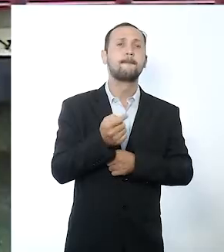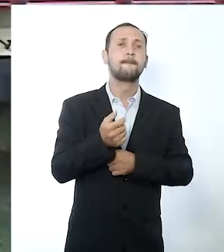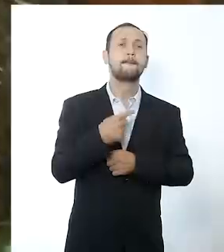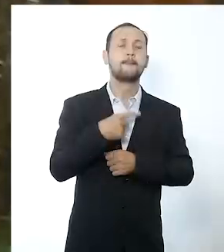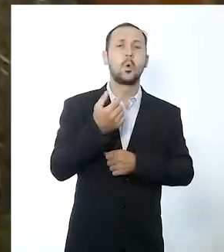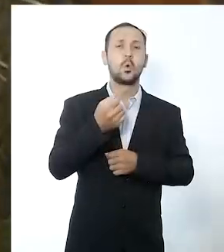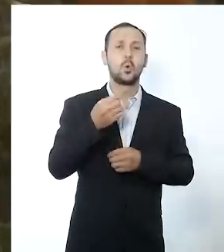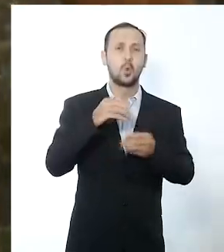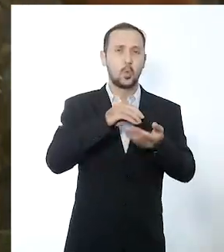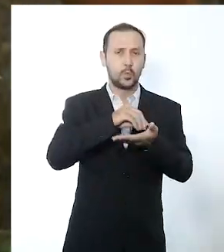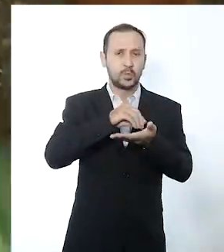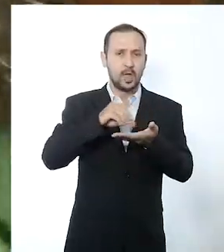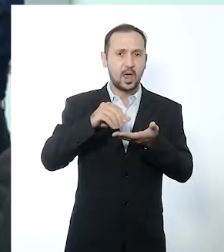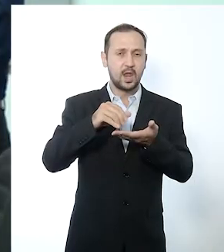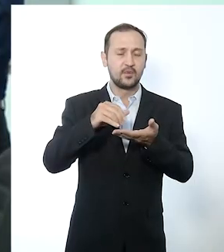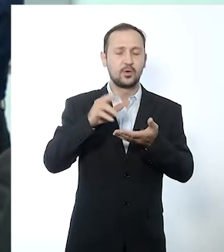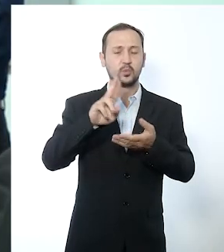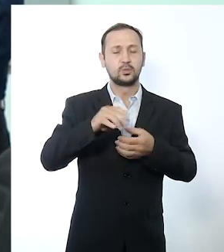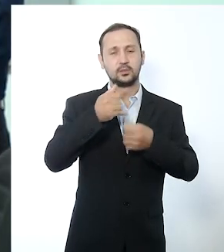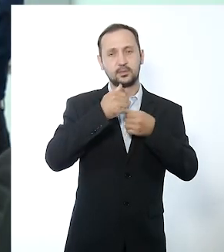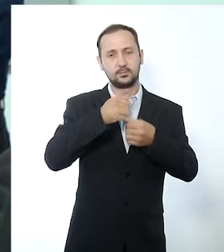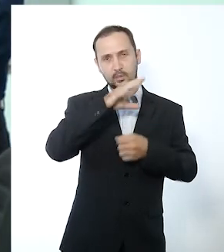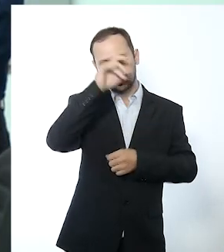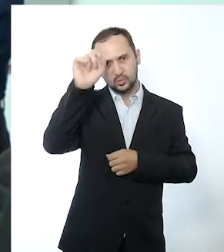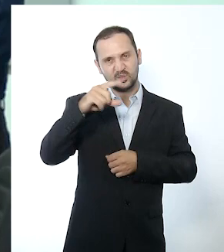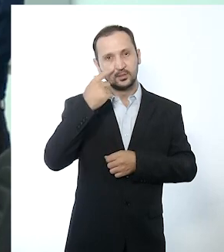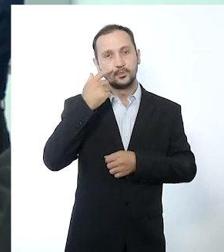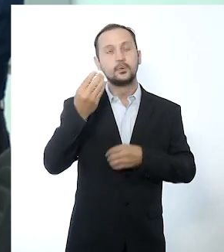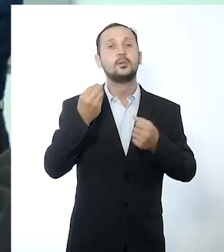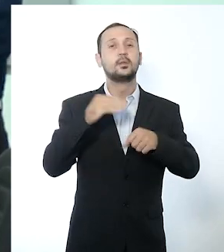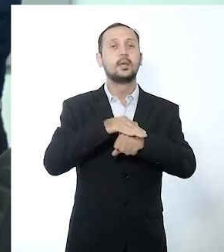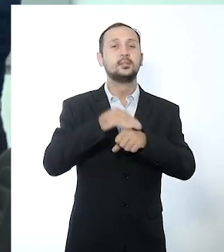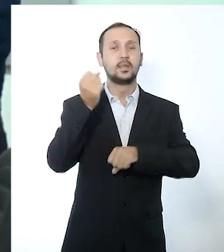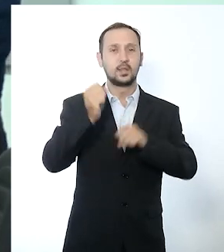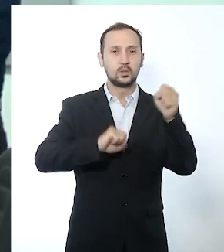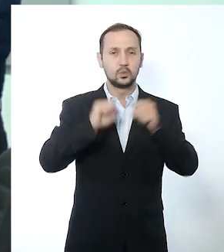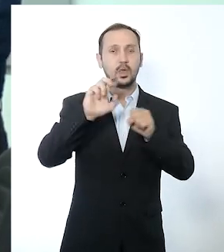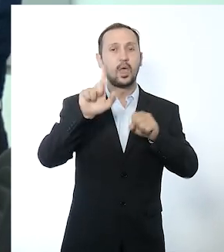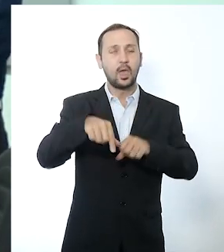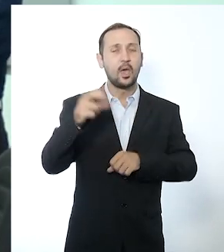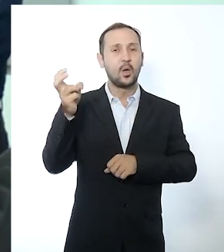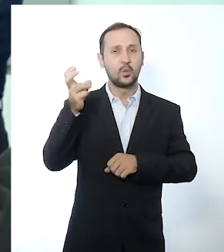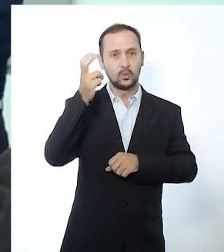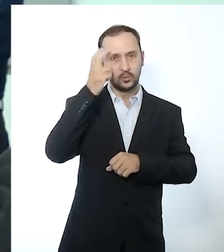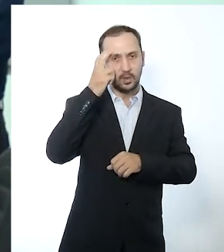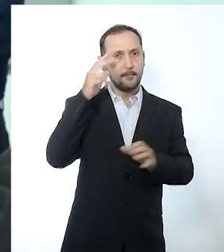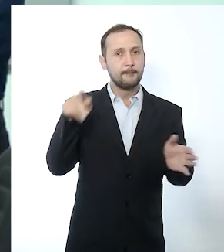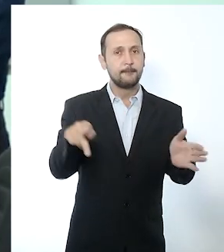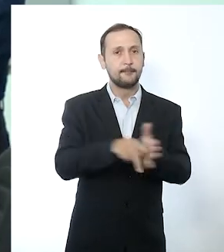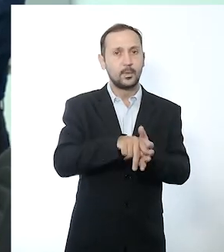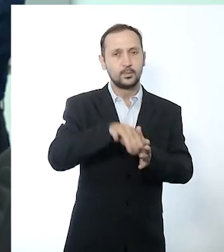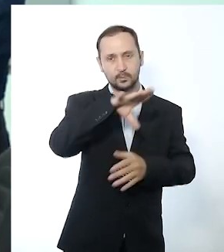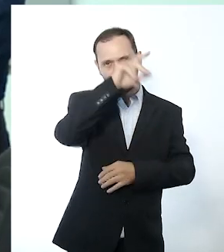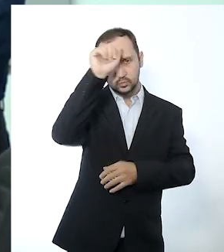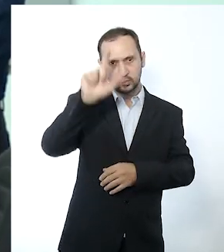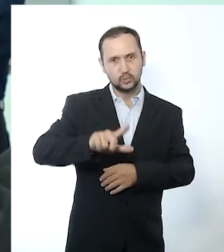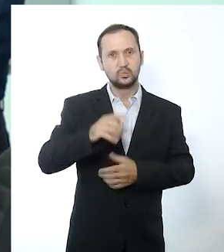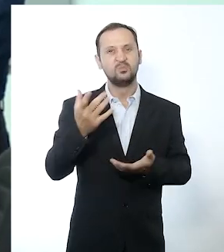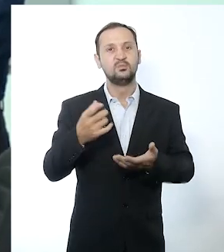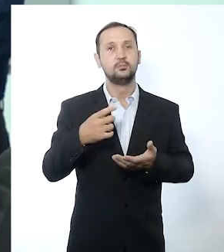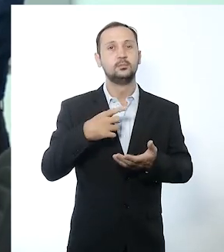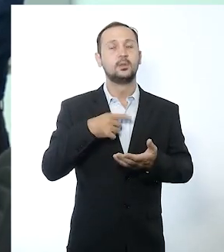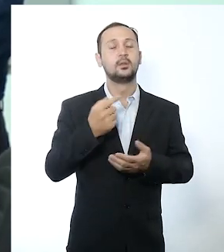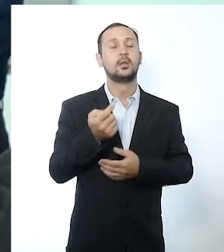erva mate consumida no estado. Estamos falando também que essa indústria é uma indústria que culturalmente é uma indústria do estado de Mato Grosso do Sul.